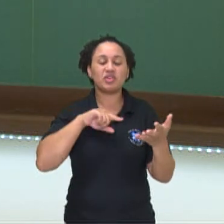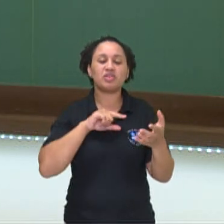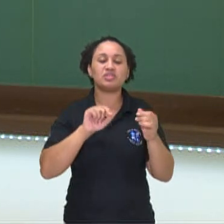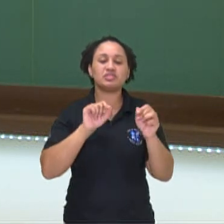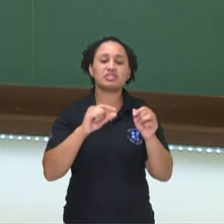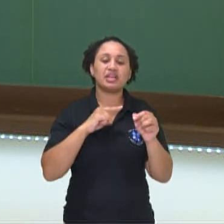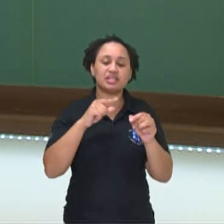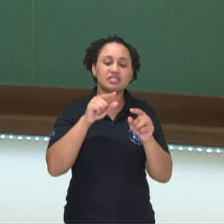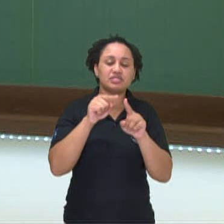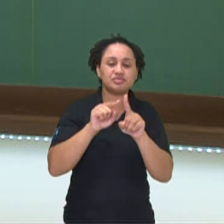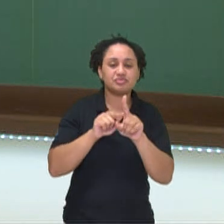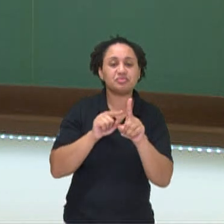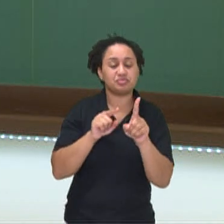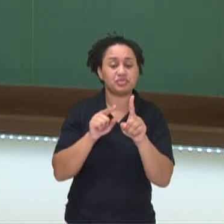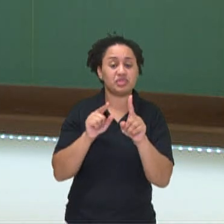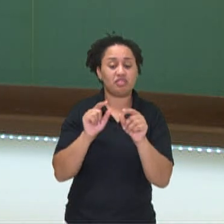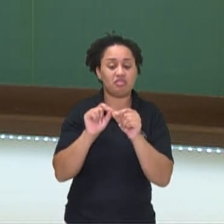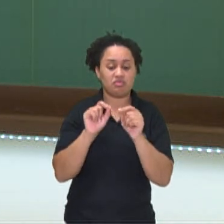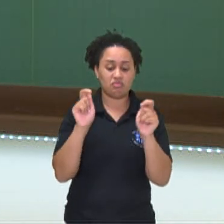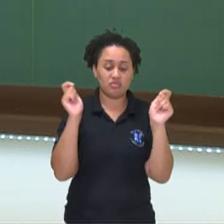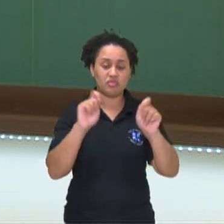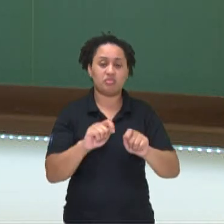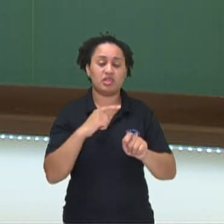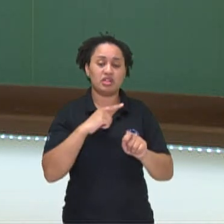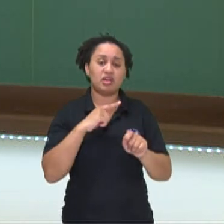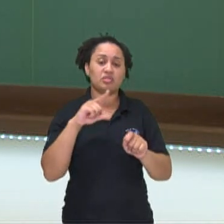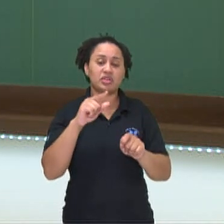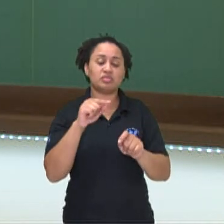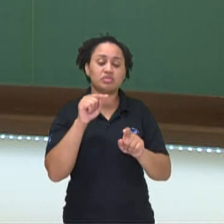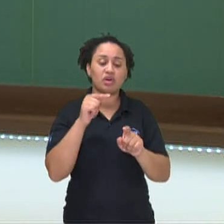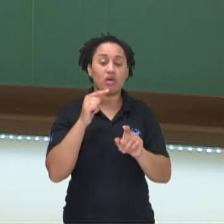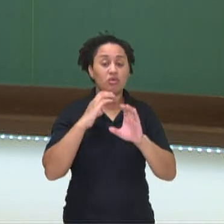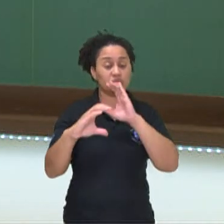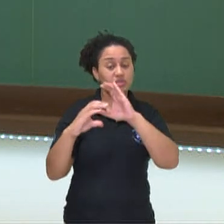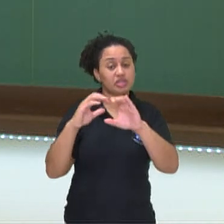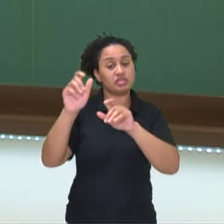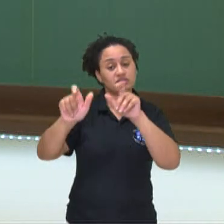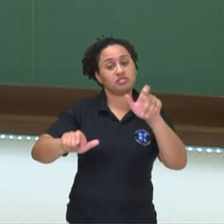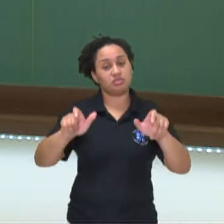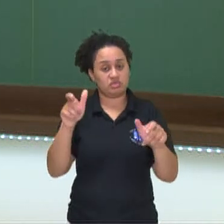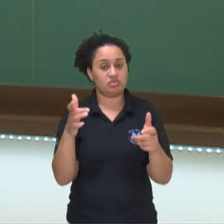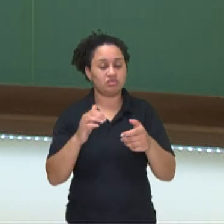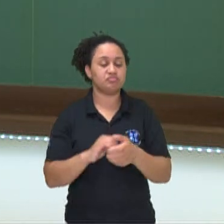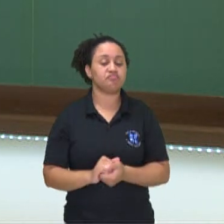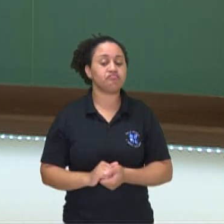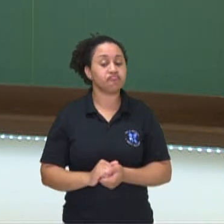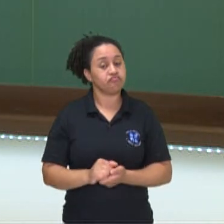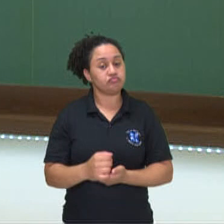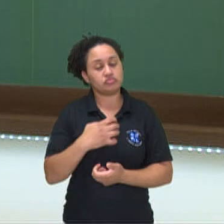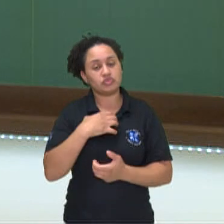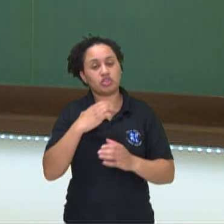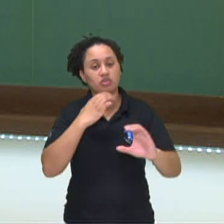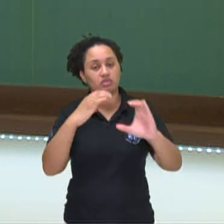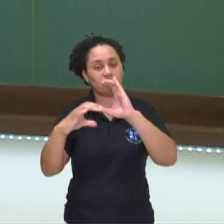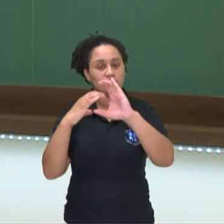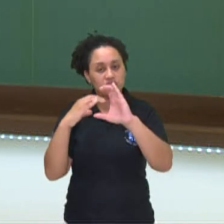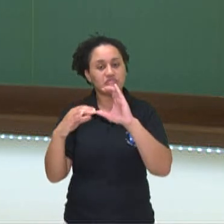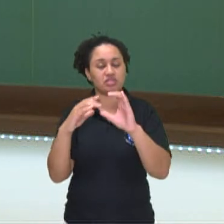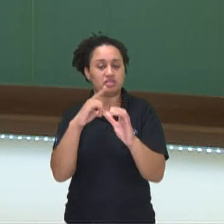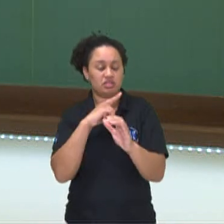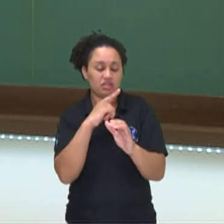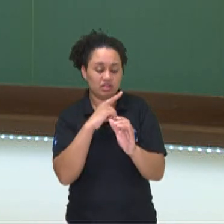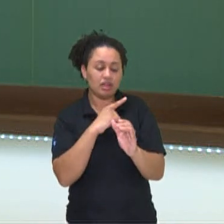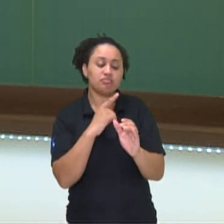dessas ferramentas que possibilitam uma efetiva comunicação entre as pessoas. E esses meios de comunicação que possibilitam